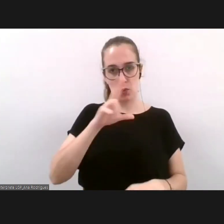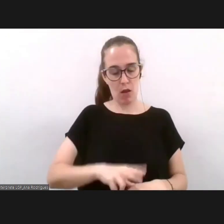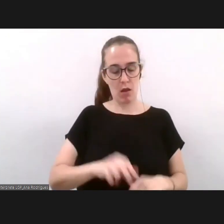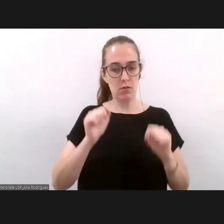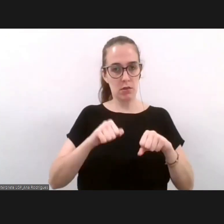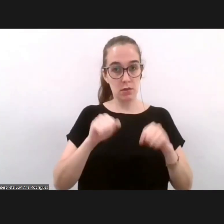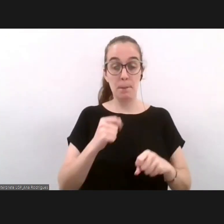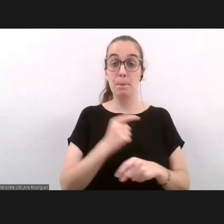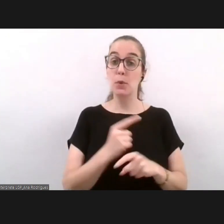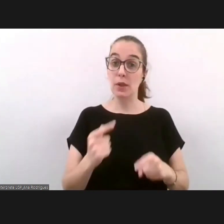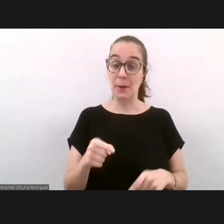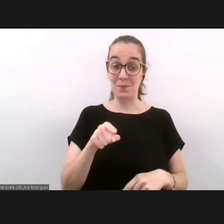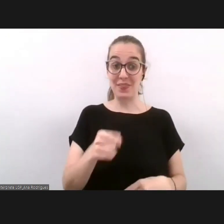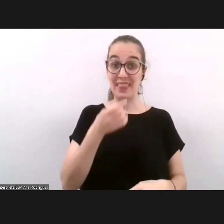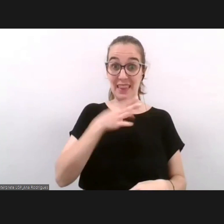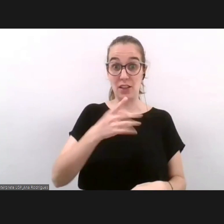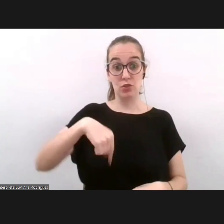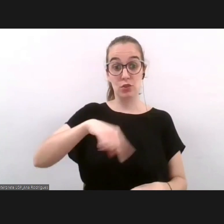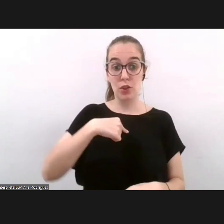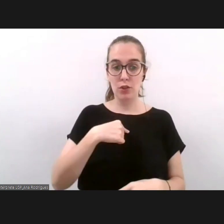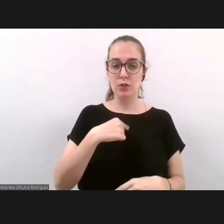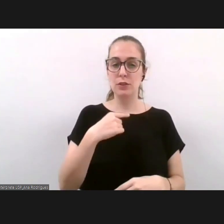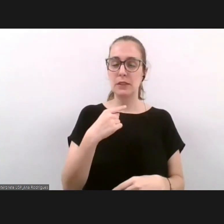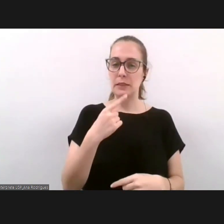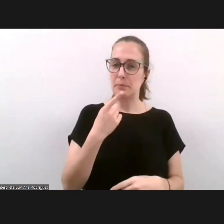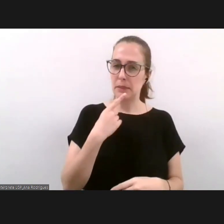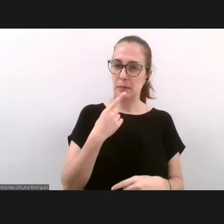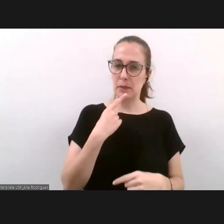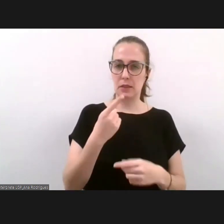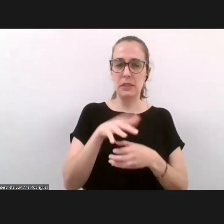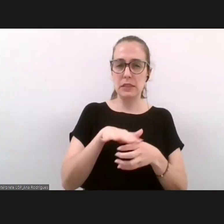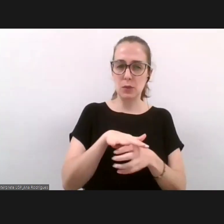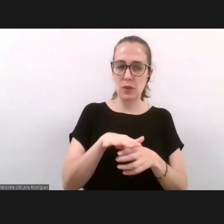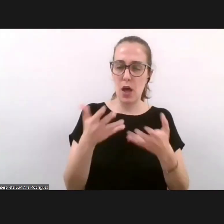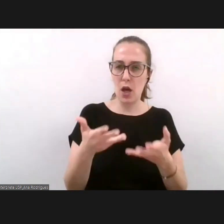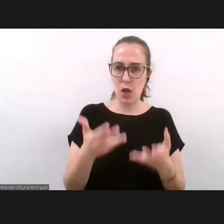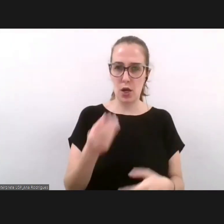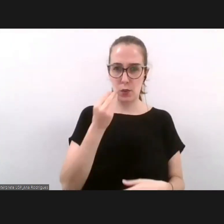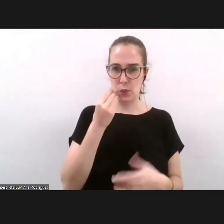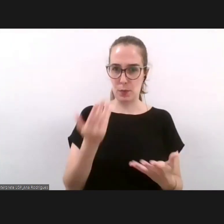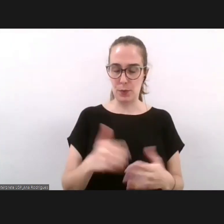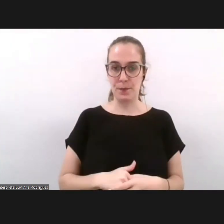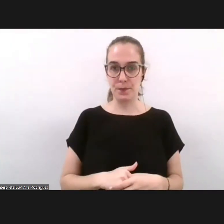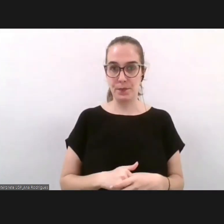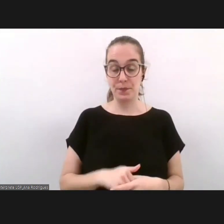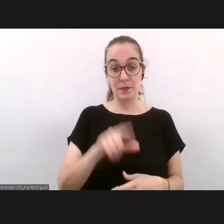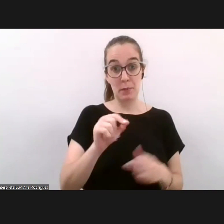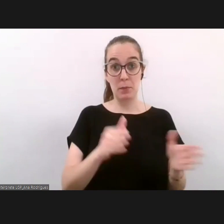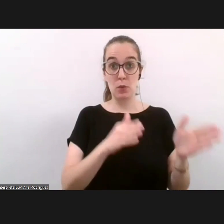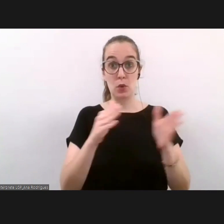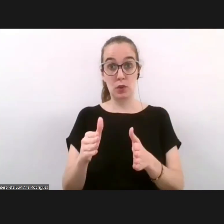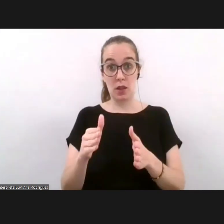porque nos permite tomarmos o pulso, sabermos o ponto em que nos encontramos. Mas também, e creio que mais